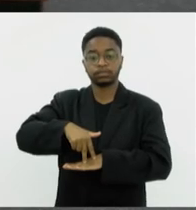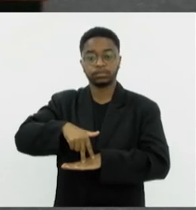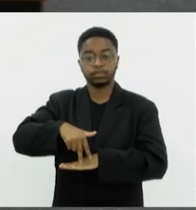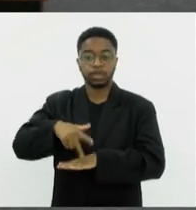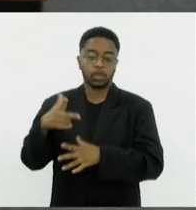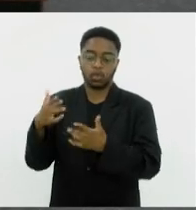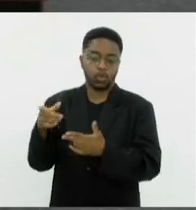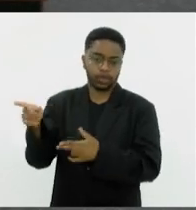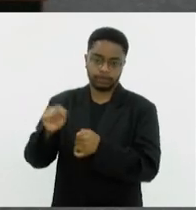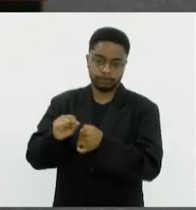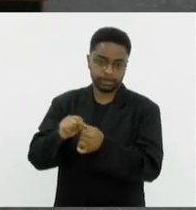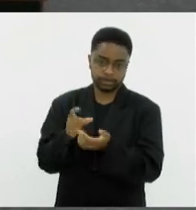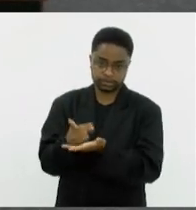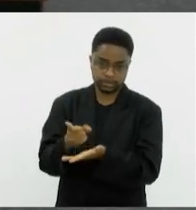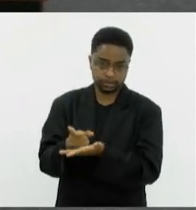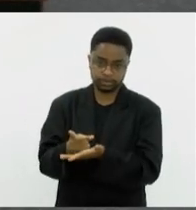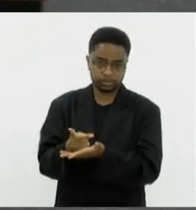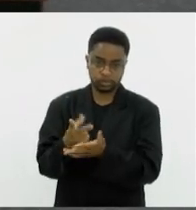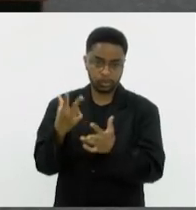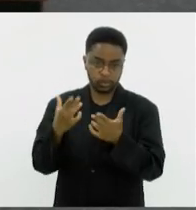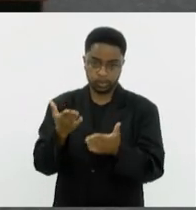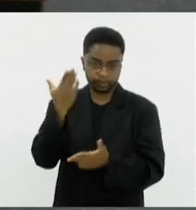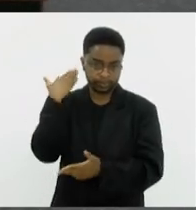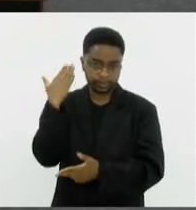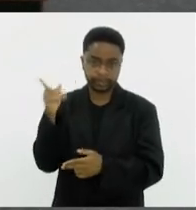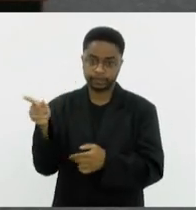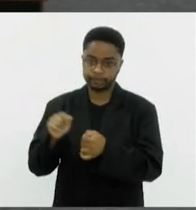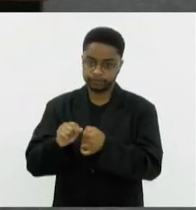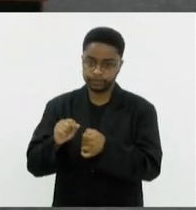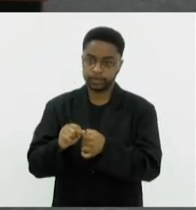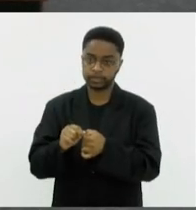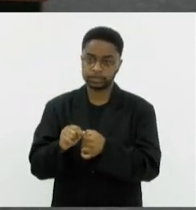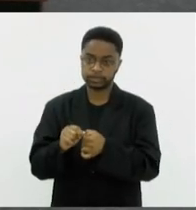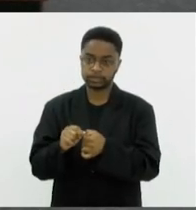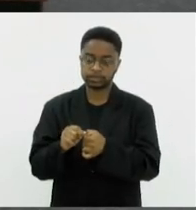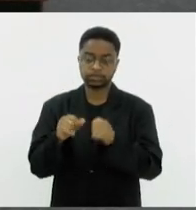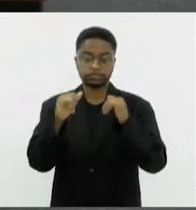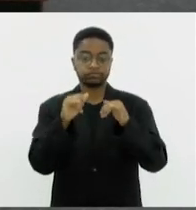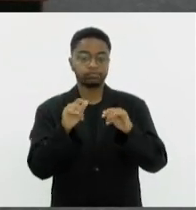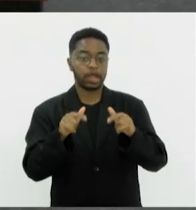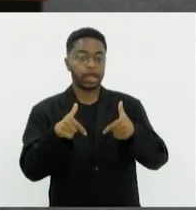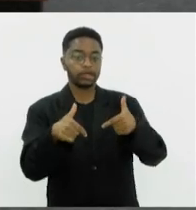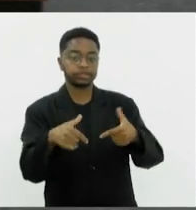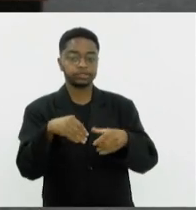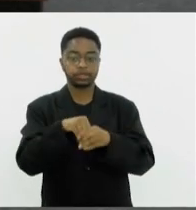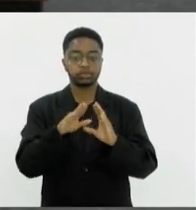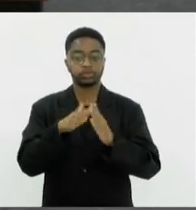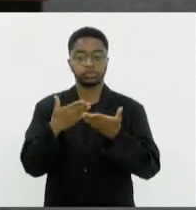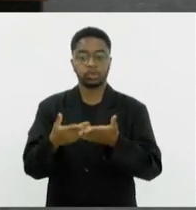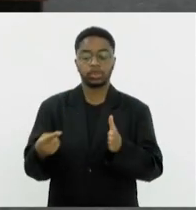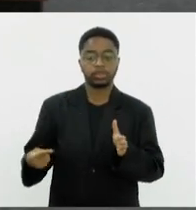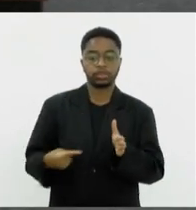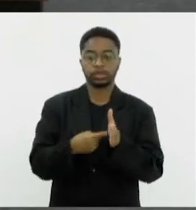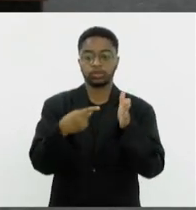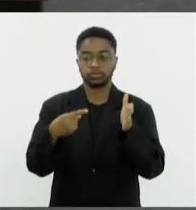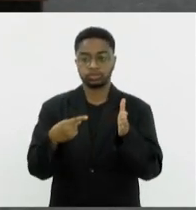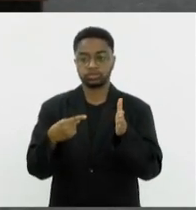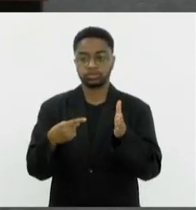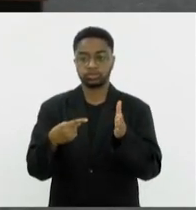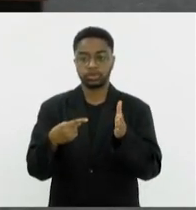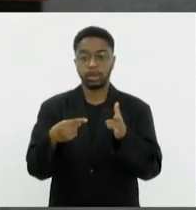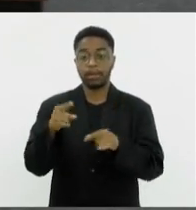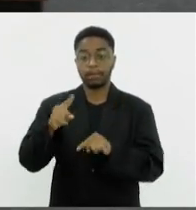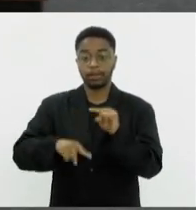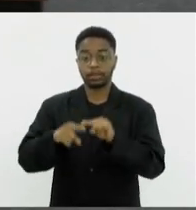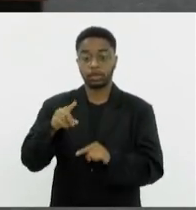estirpe dele, que no outro dia foi fazer uma diligência numa escola, denunciou uma obra de 2